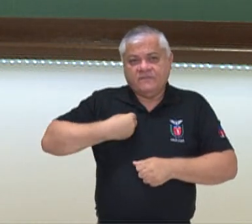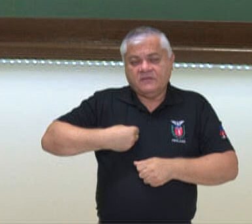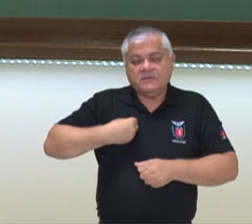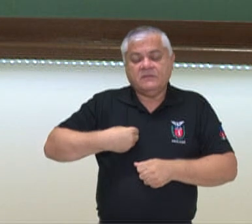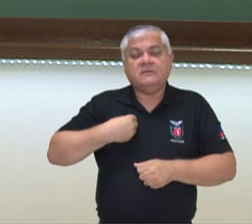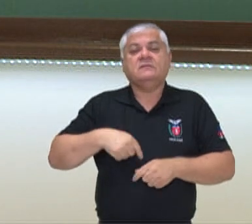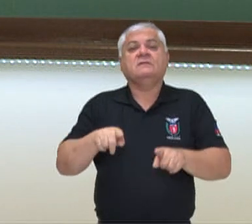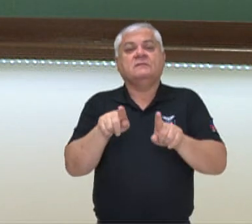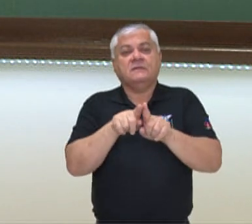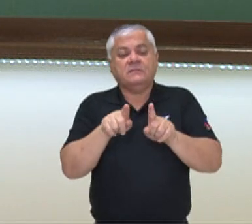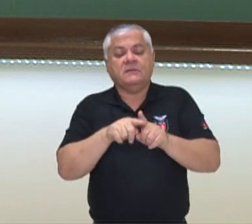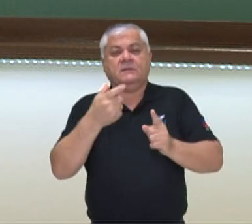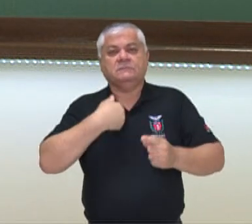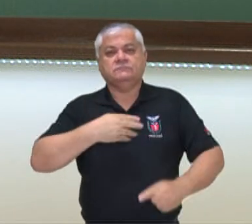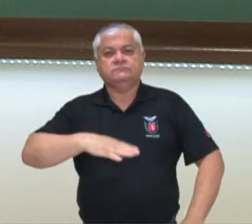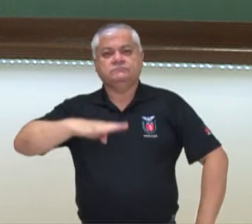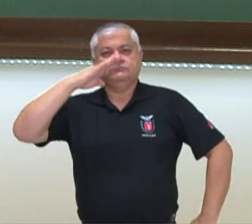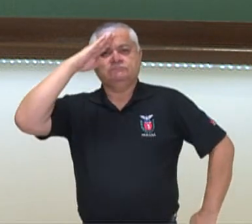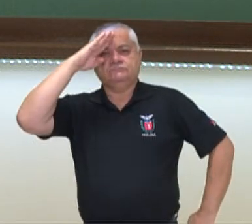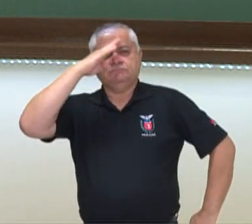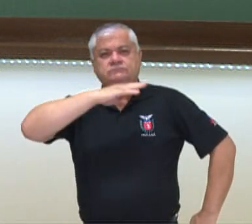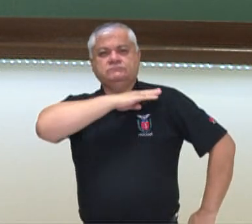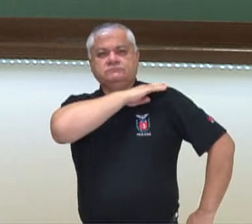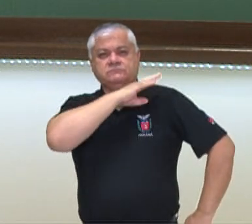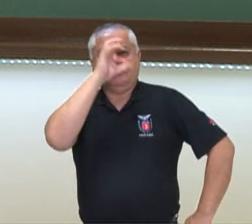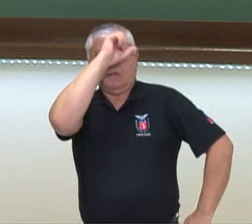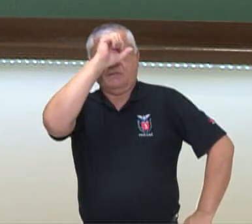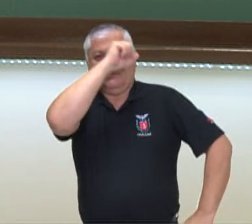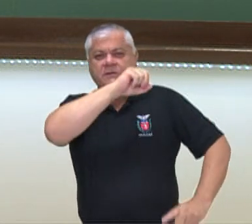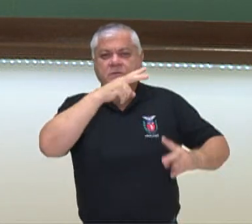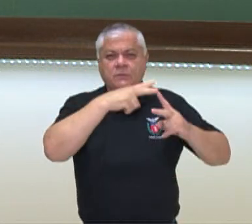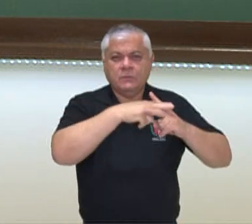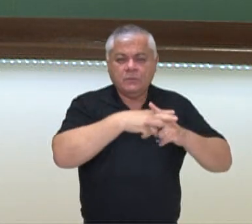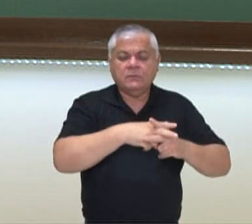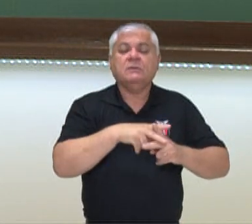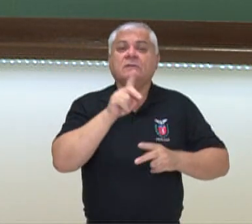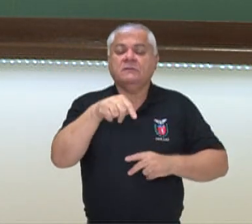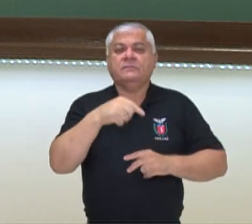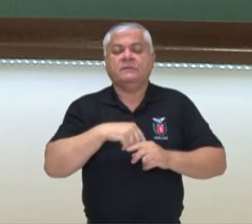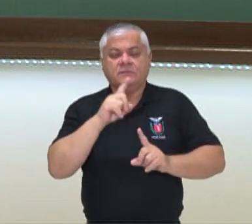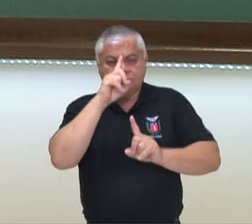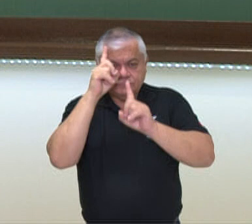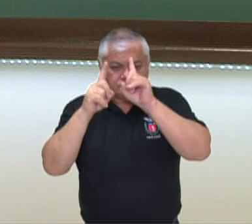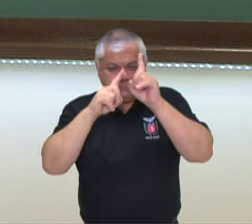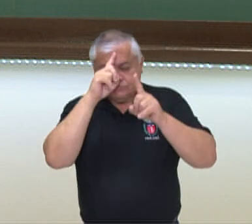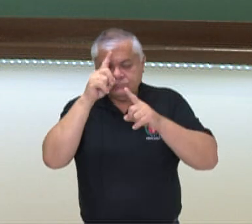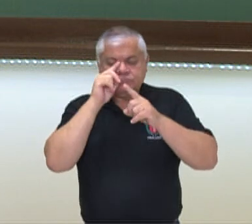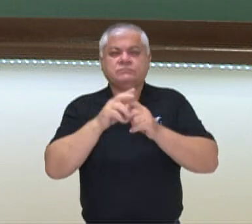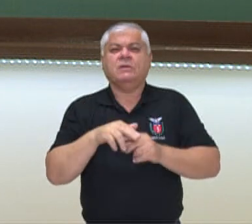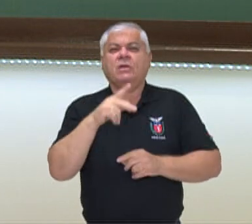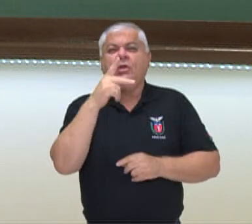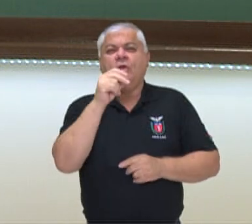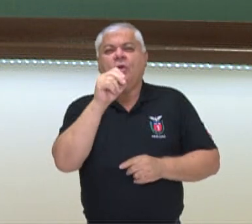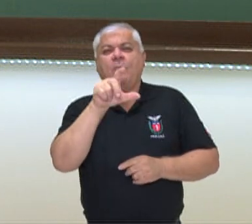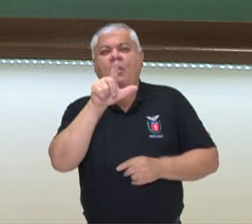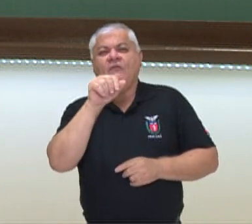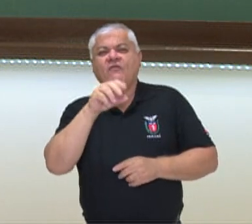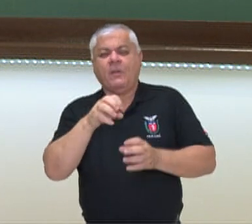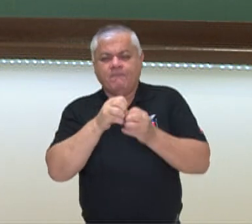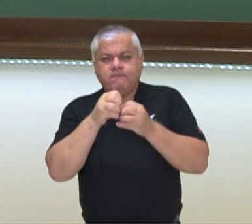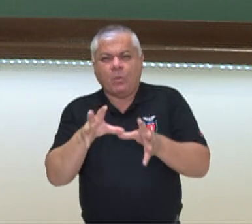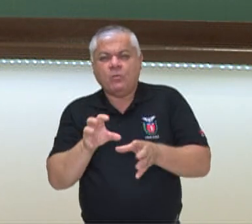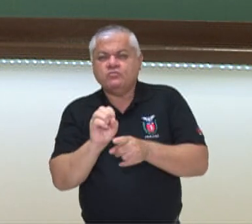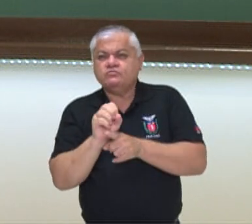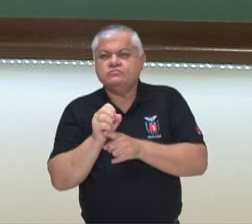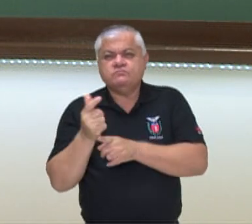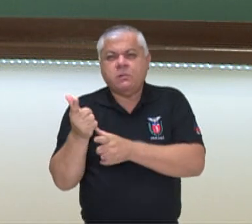à atividade militar, ela com a invenção da pólvora e das armas de fogo, ela foi um pouco caindo